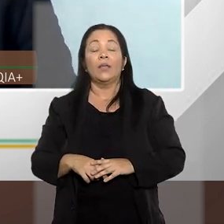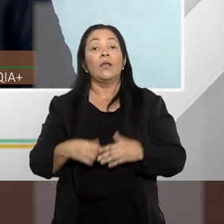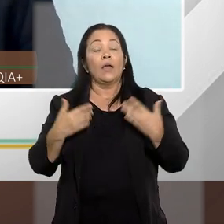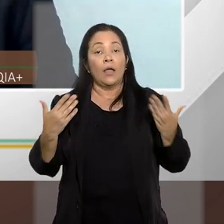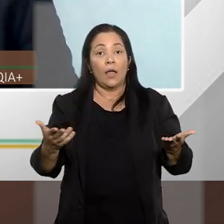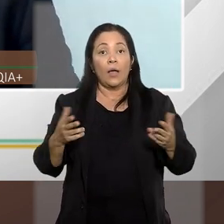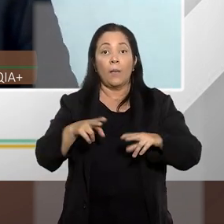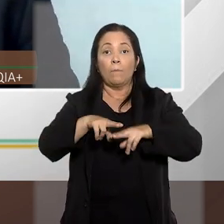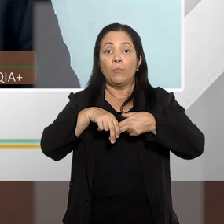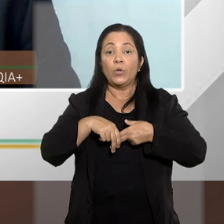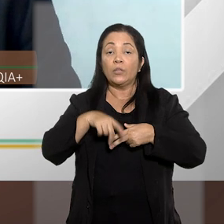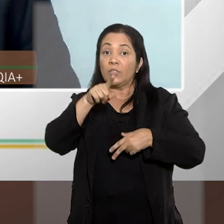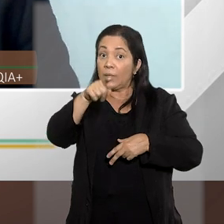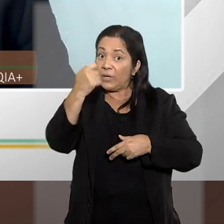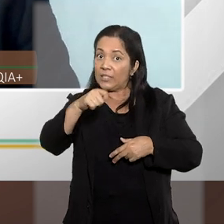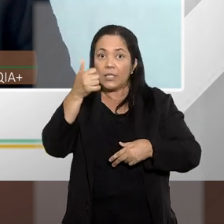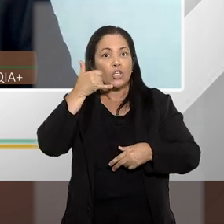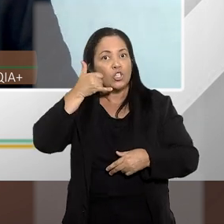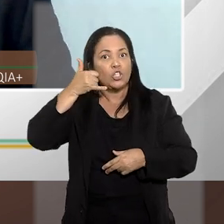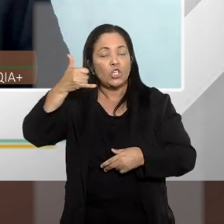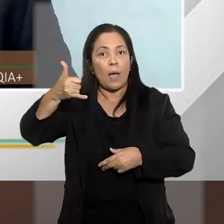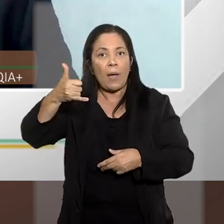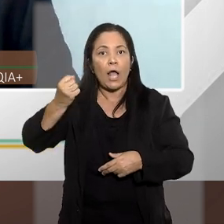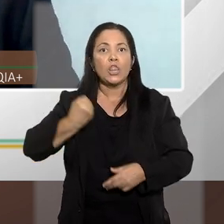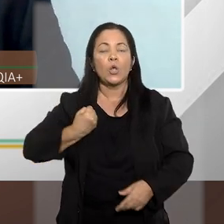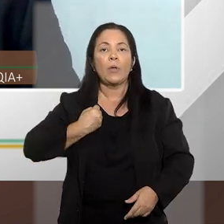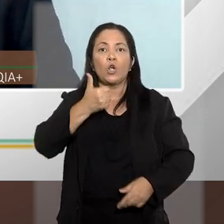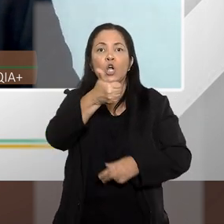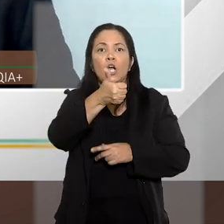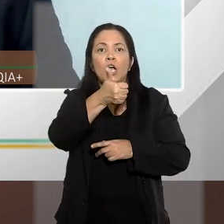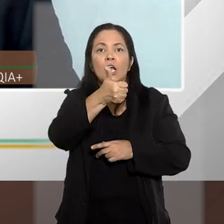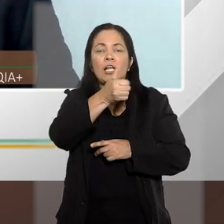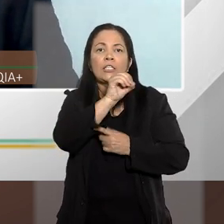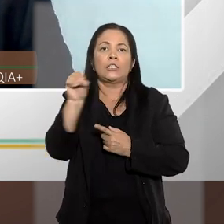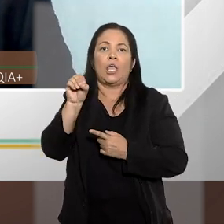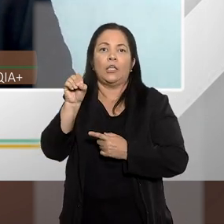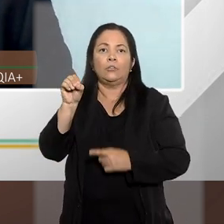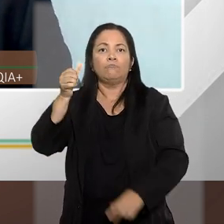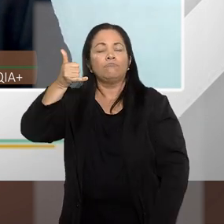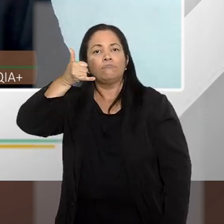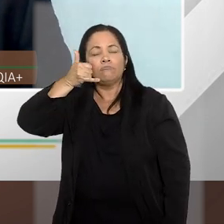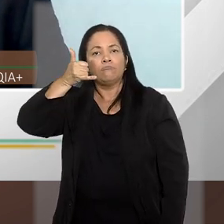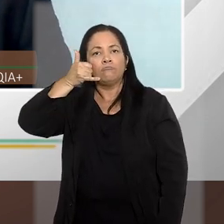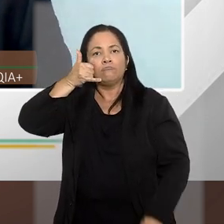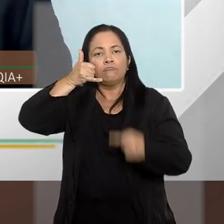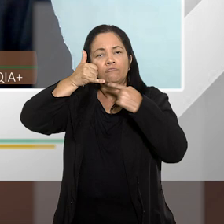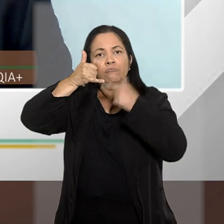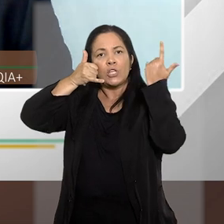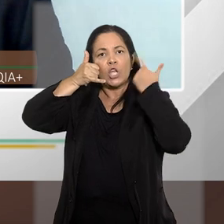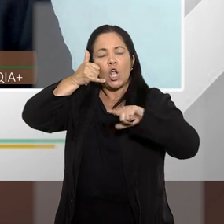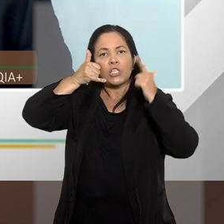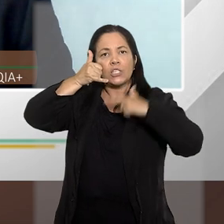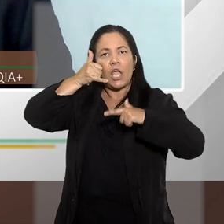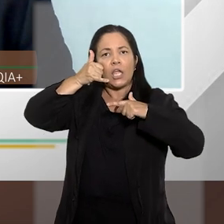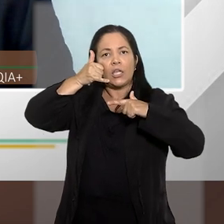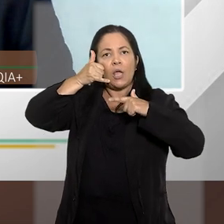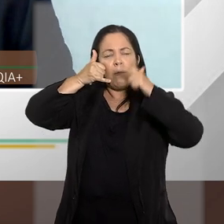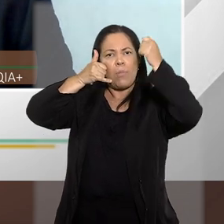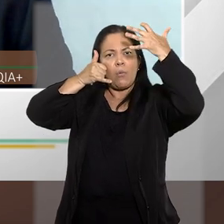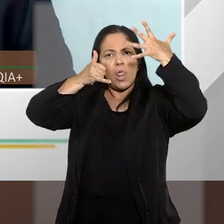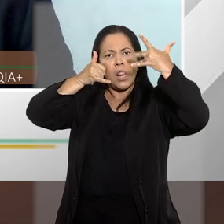isso é o Disque 100, que consegue ter acesso amplo em todo o território nacional e consegue tomar medidas e providências em relação a